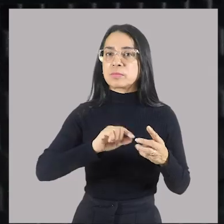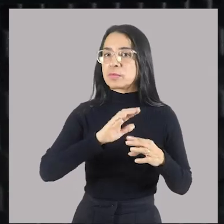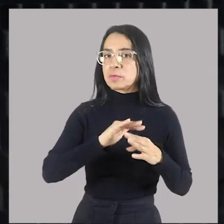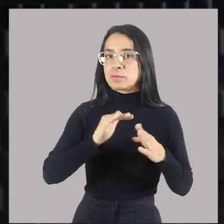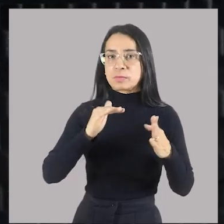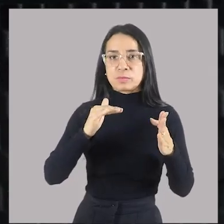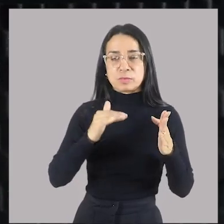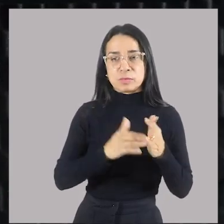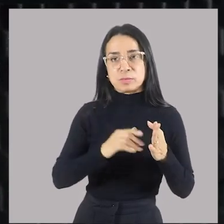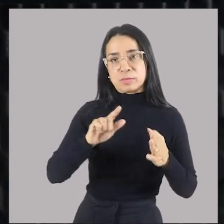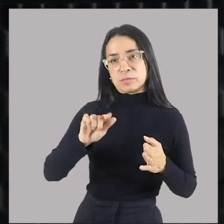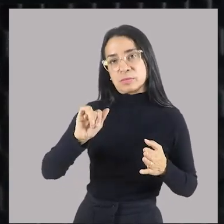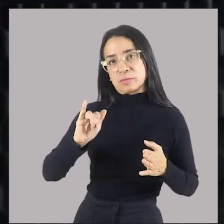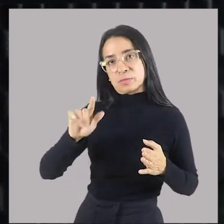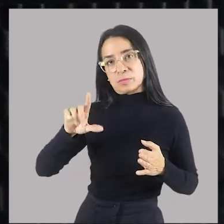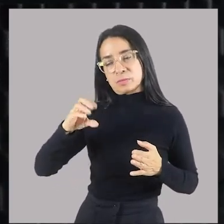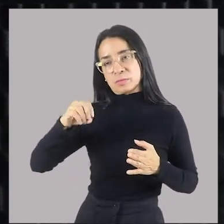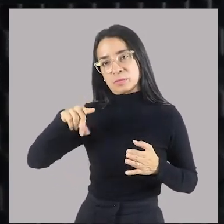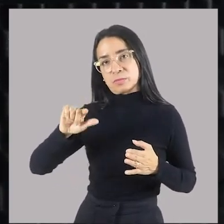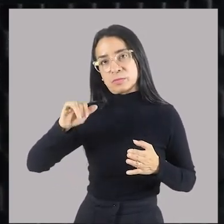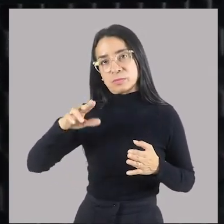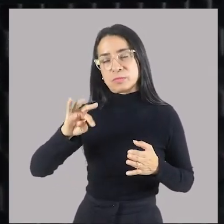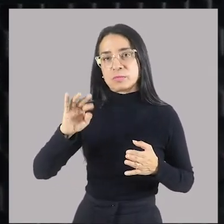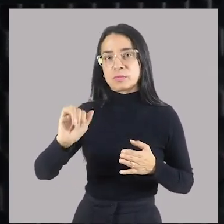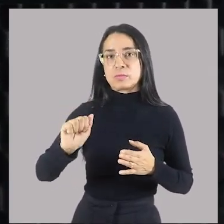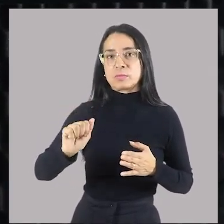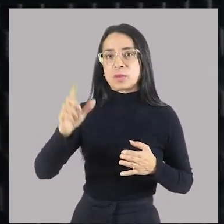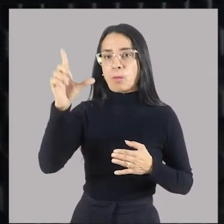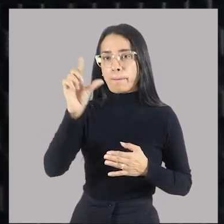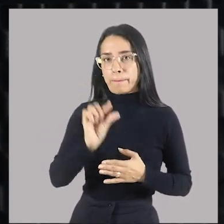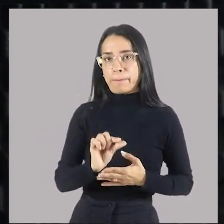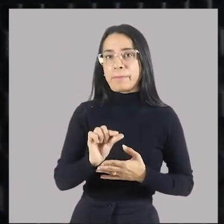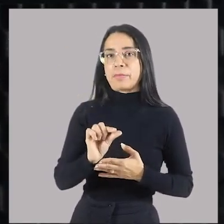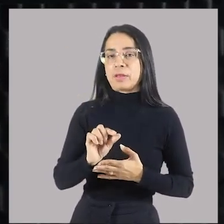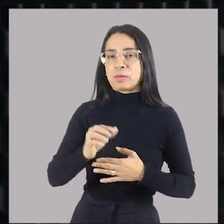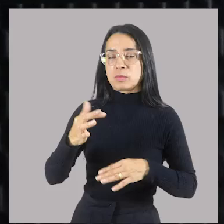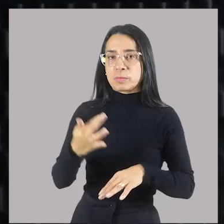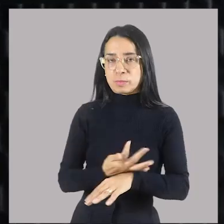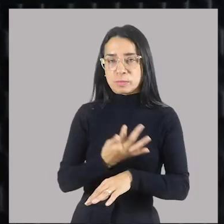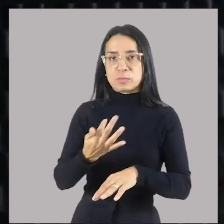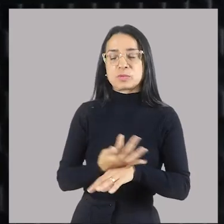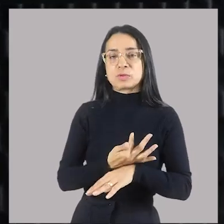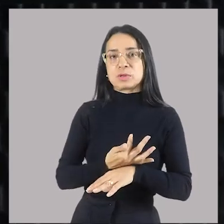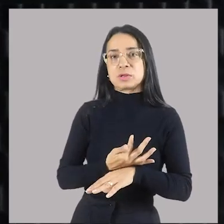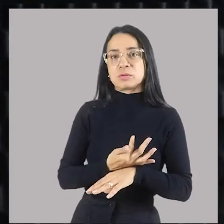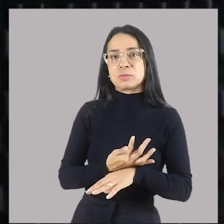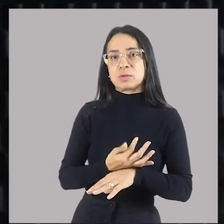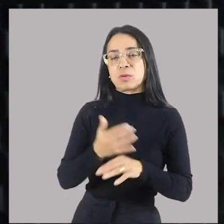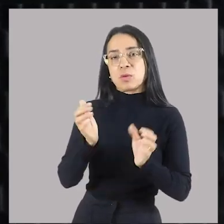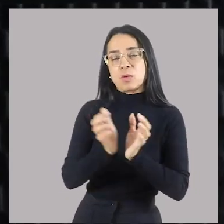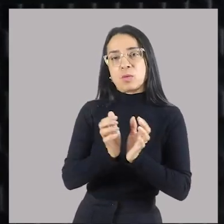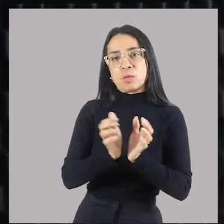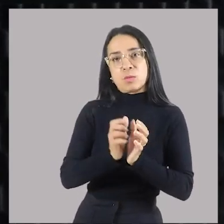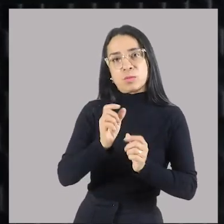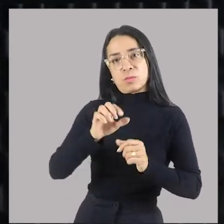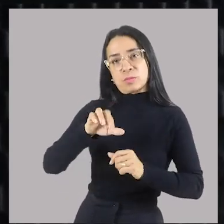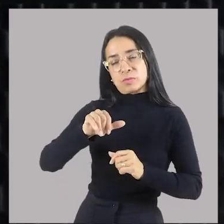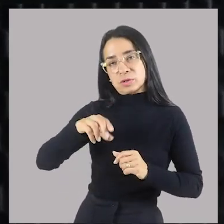totalmente glicolítica, com baixa resistência, um complexo de enzima glicolítico